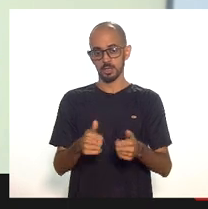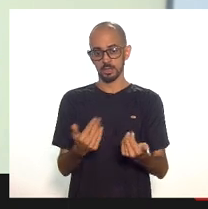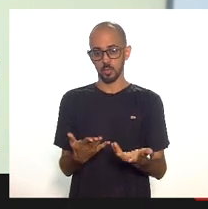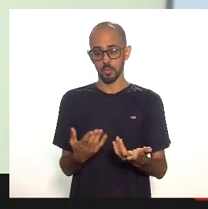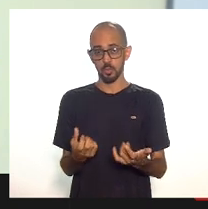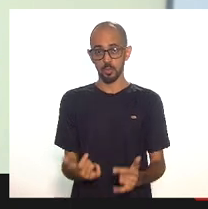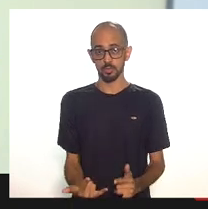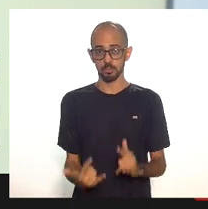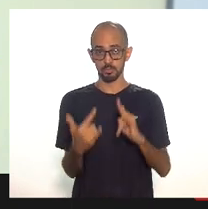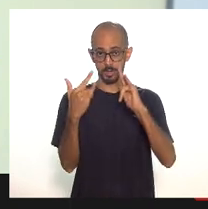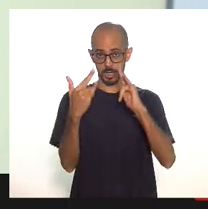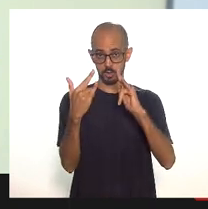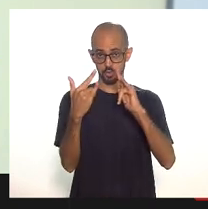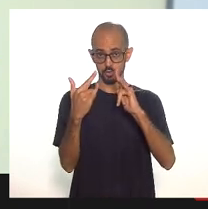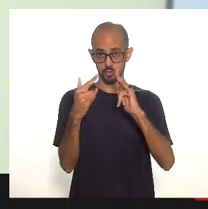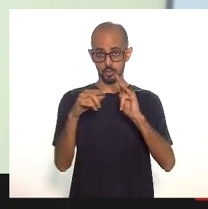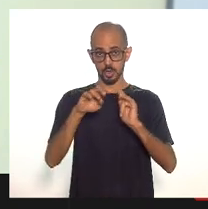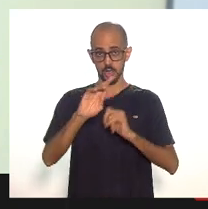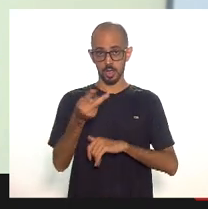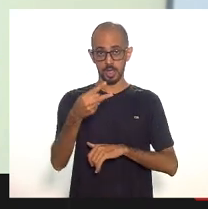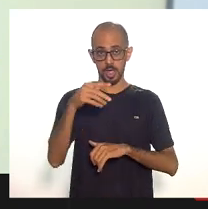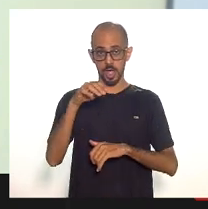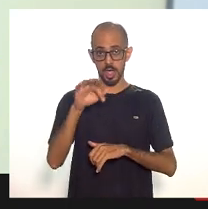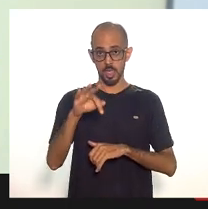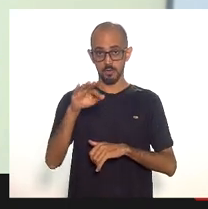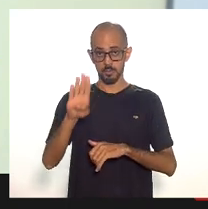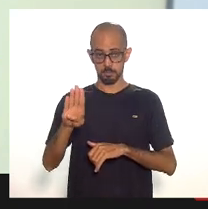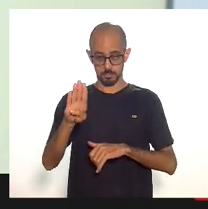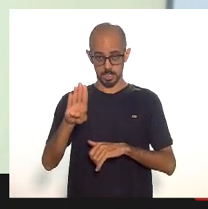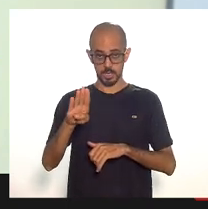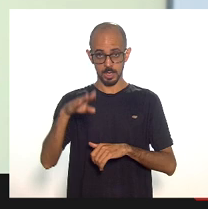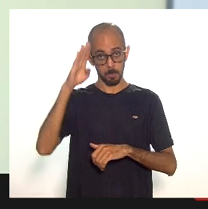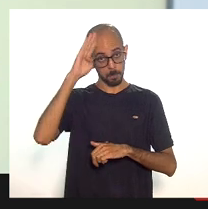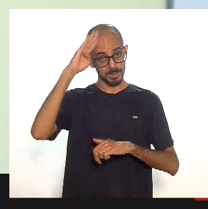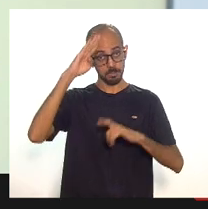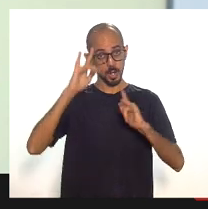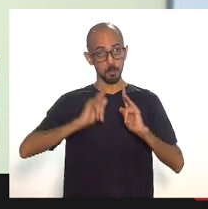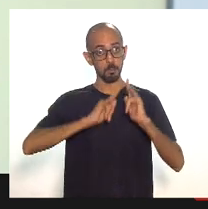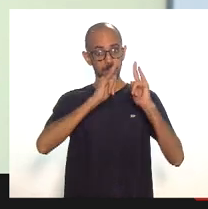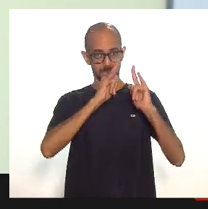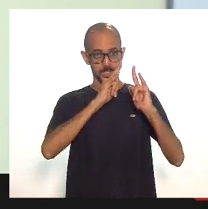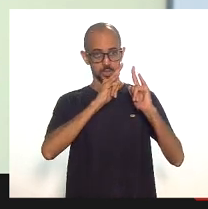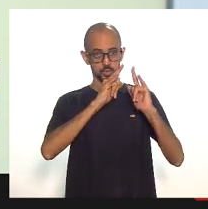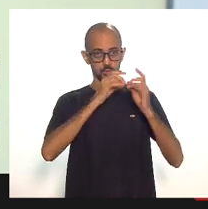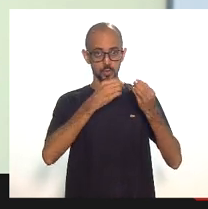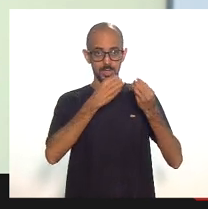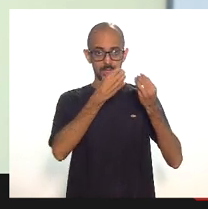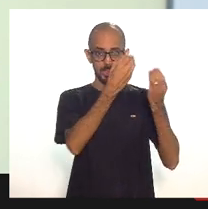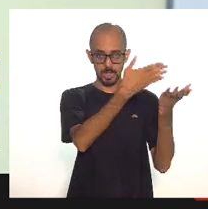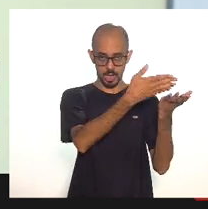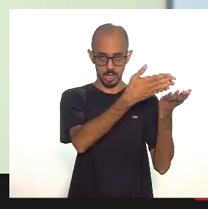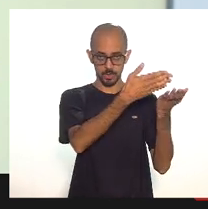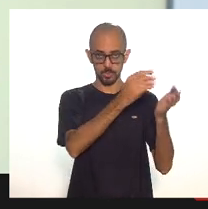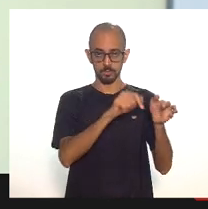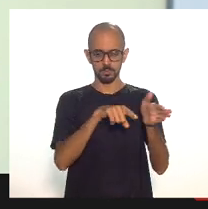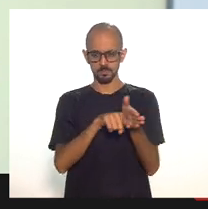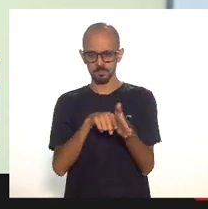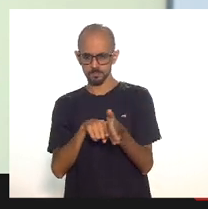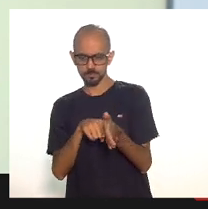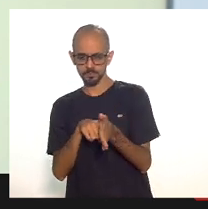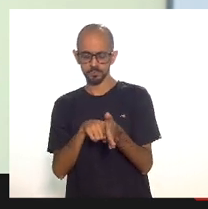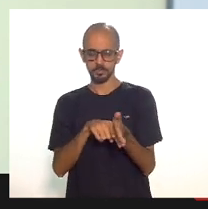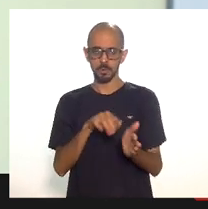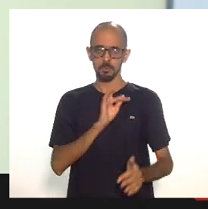prédio 1 do HFB, que era o principal prédio do hospital, ele foi entregue pela perícia da Polícia